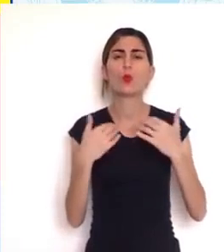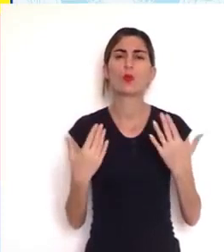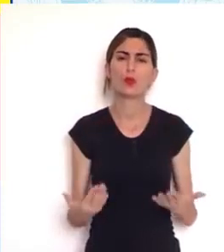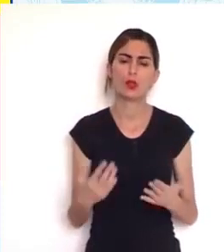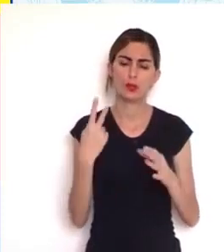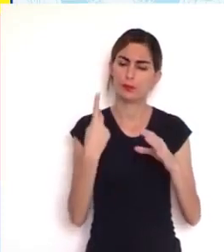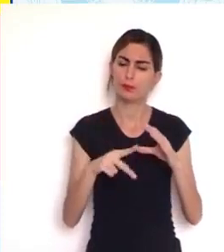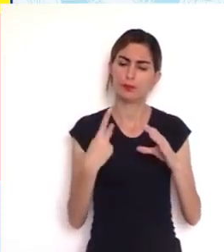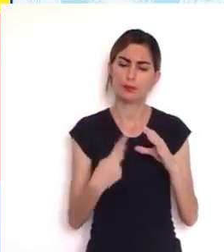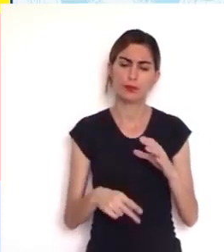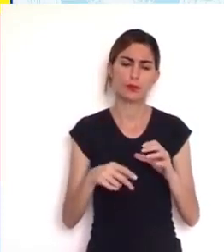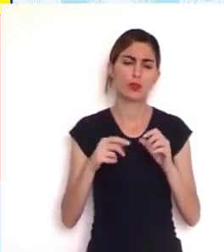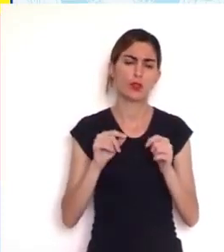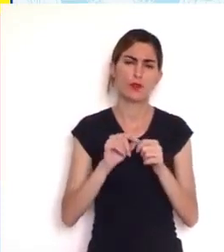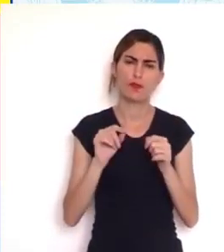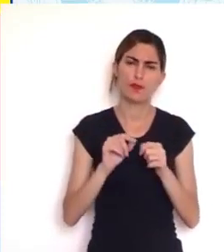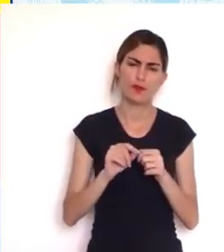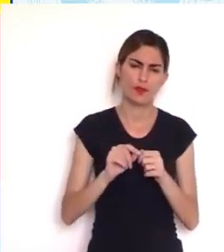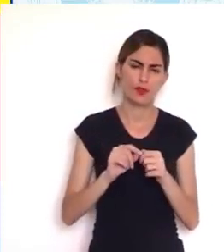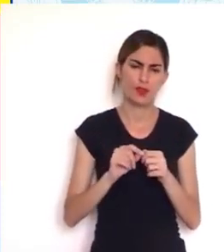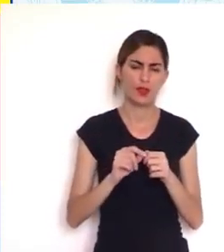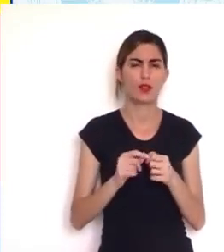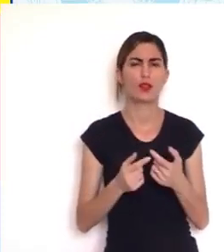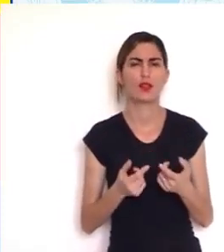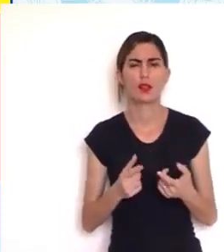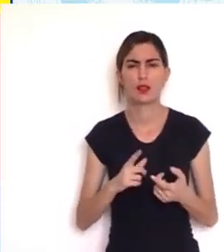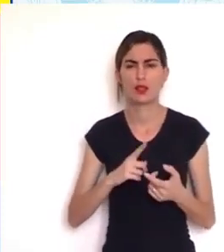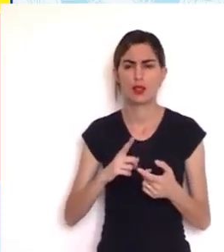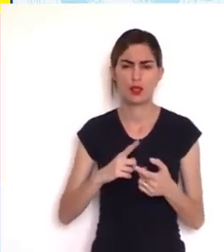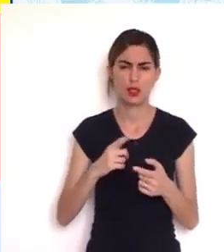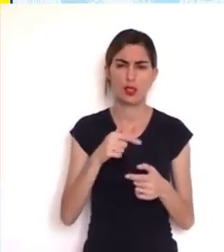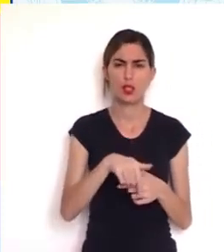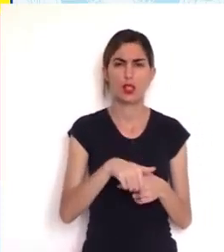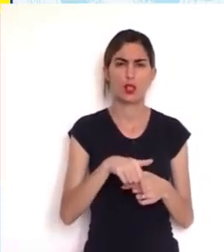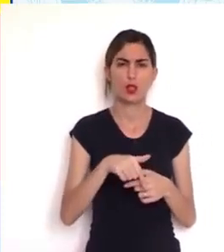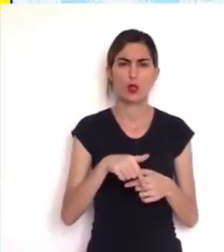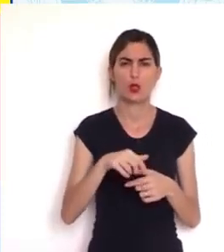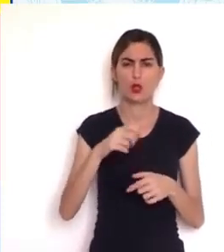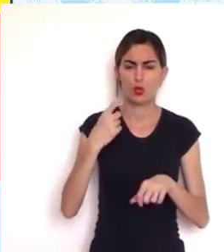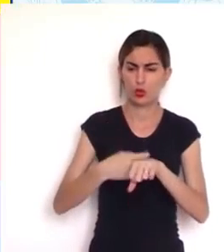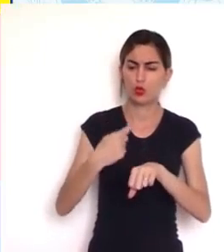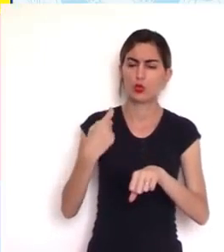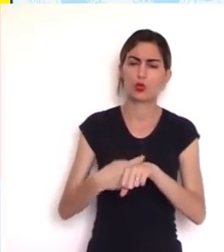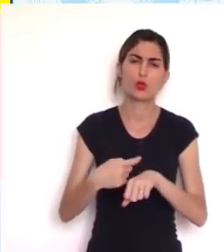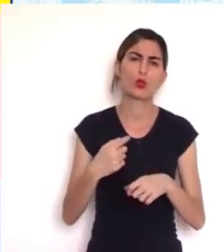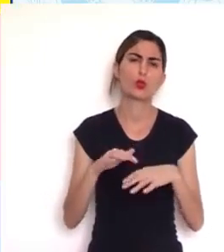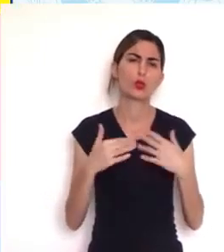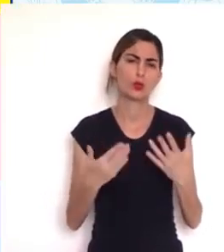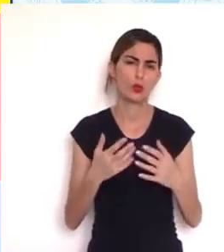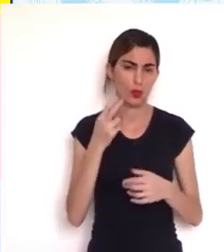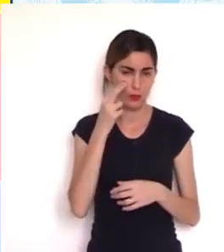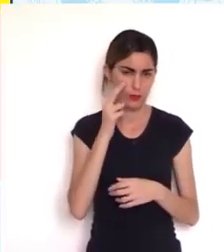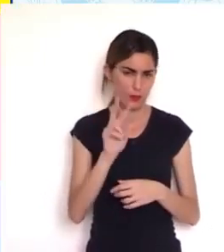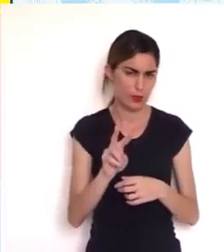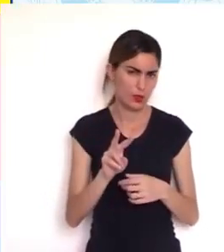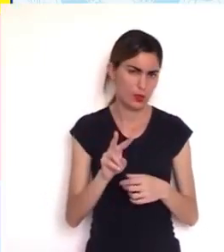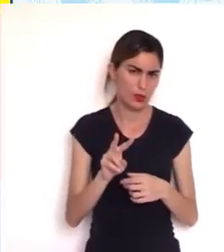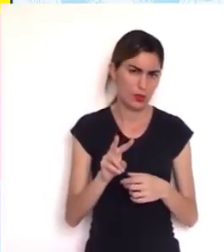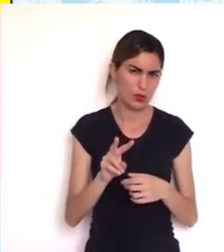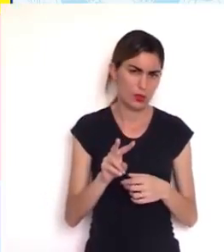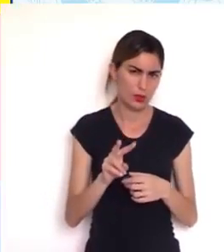quais delas podem, né, ser consideradas sólidas? Vejam